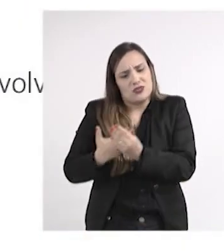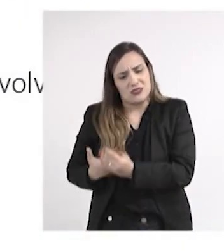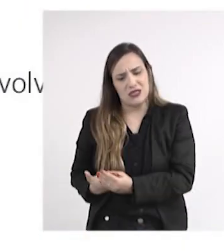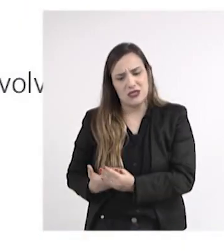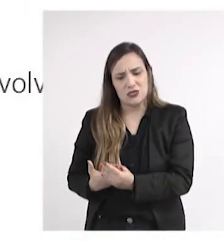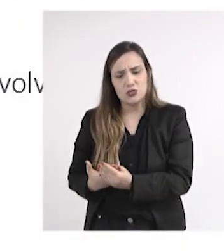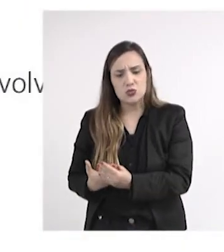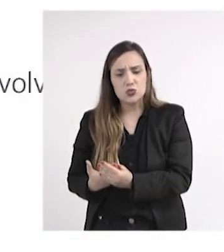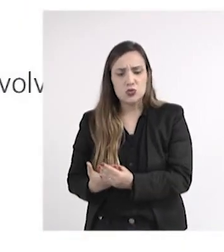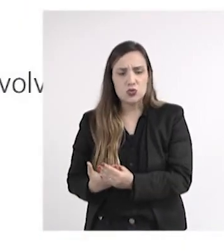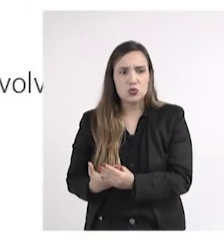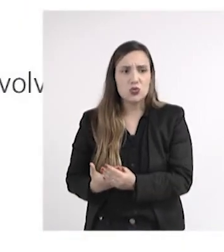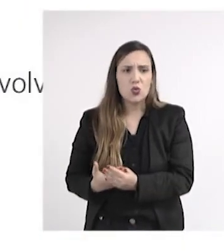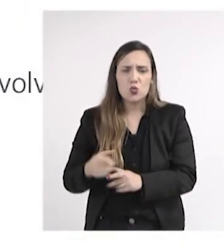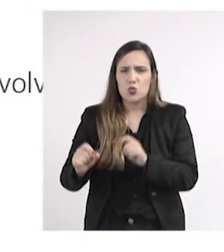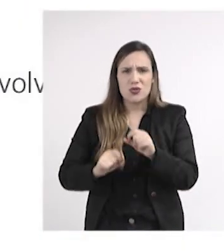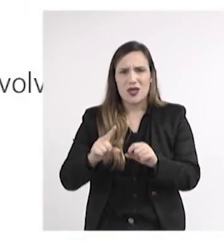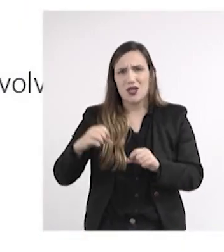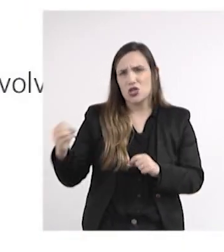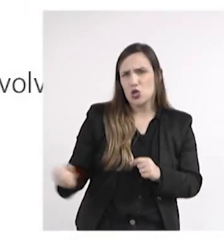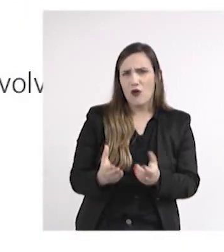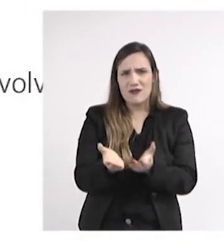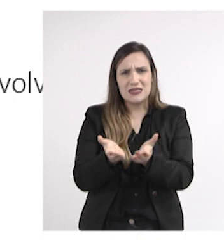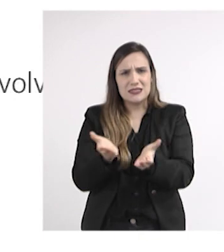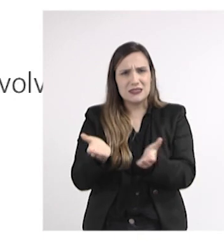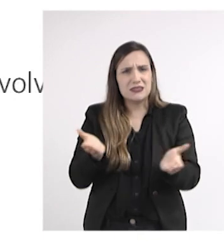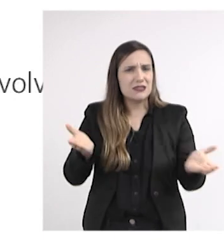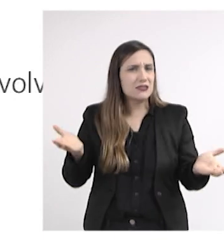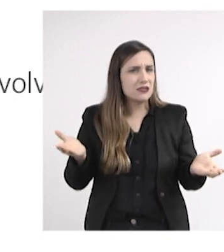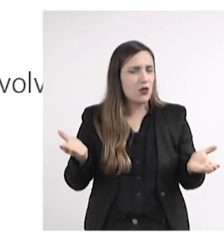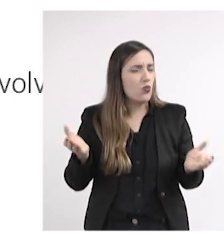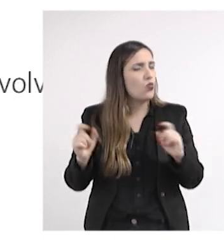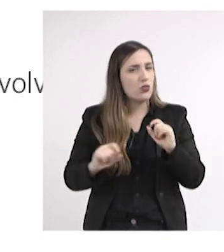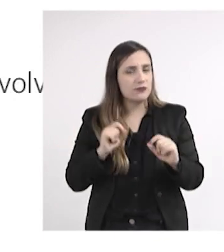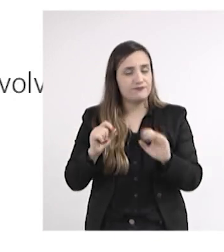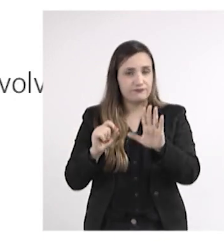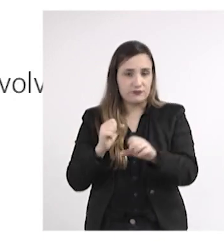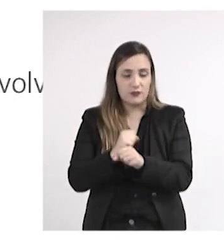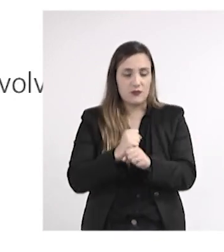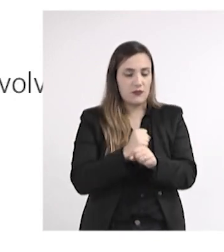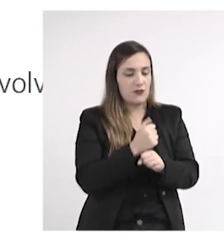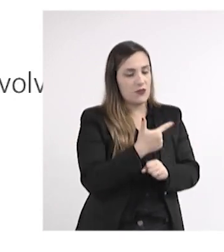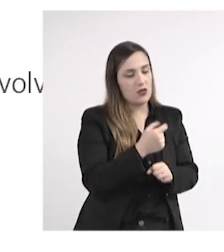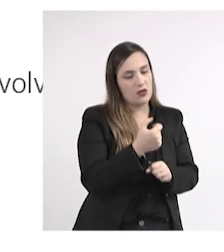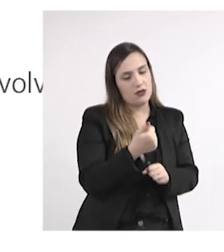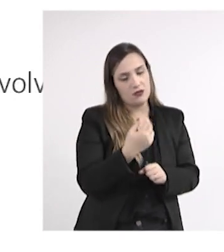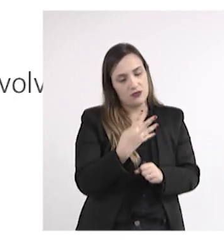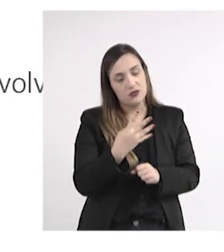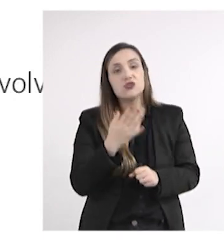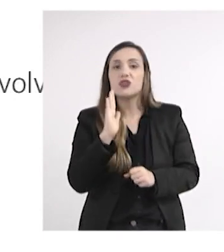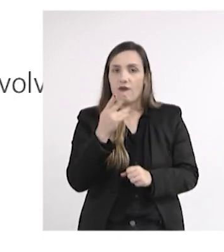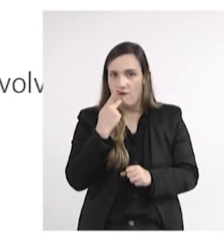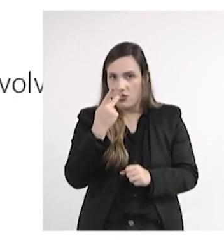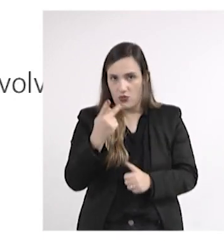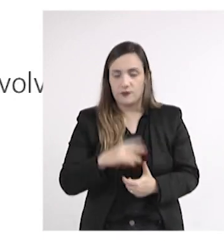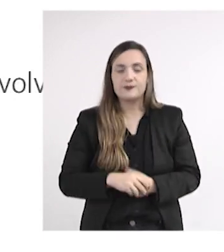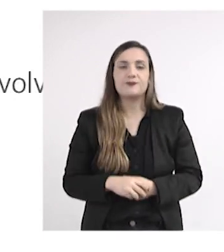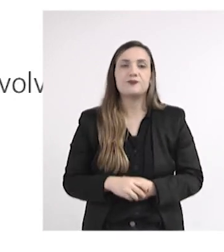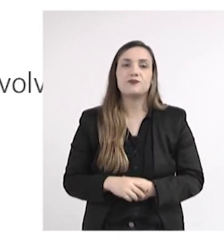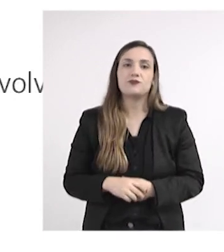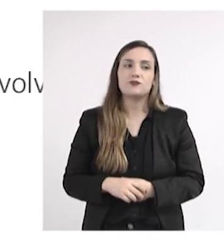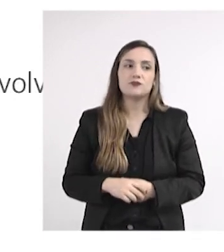uma relicitação. Qual o significado disso? Em 2014, como foi apontado aqui,